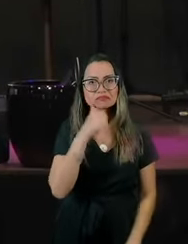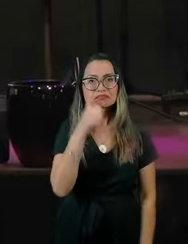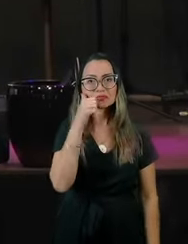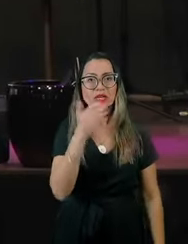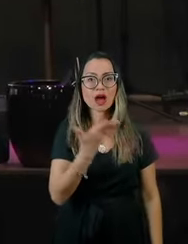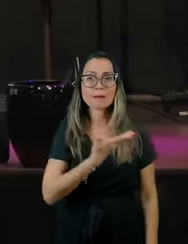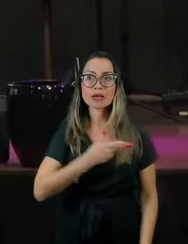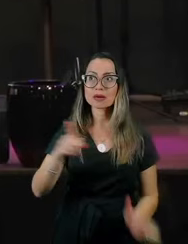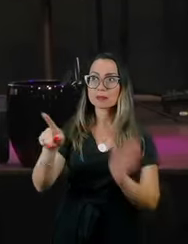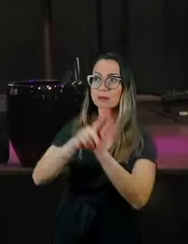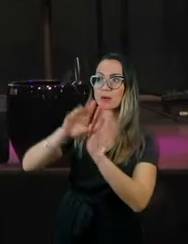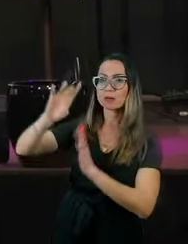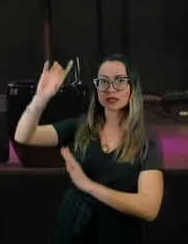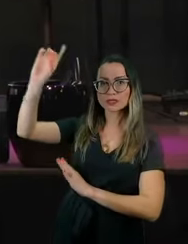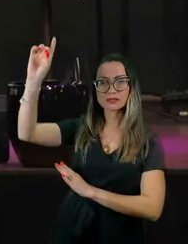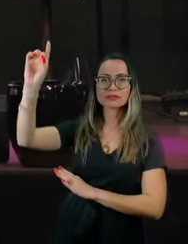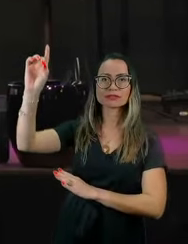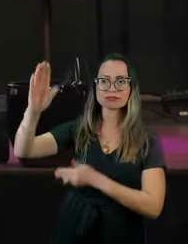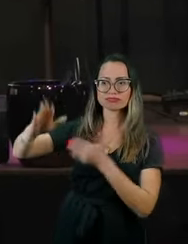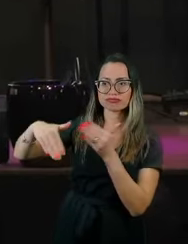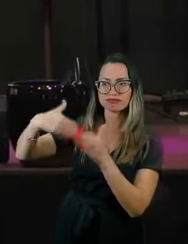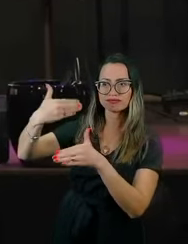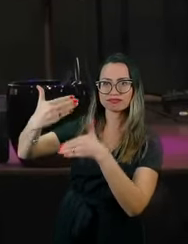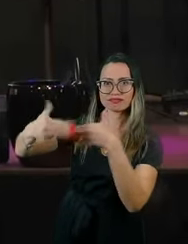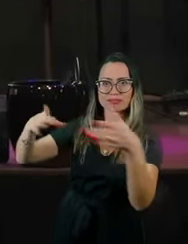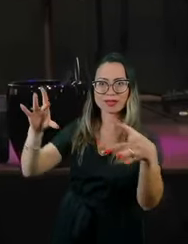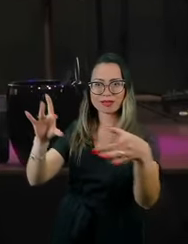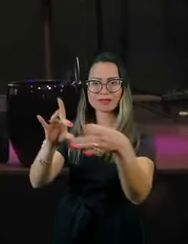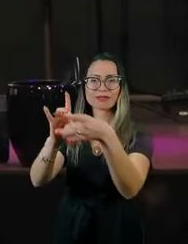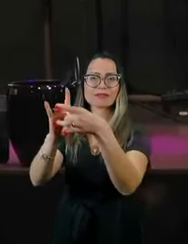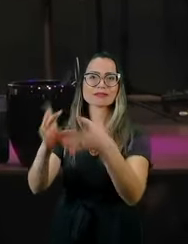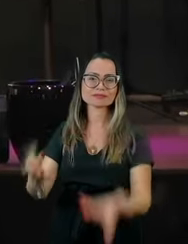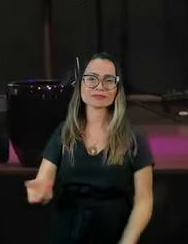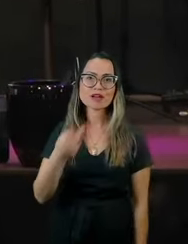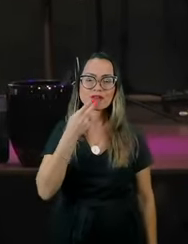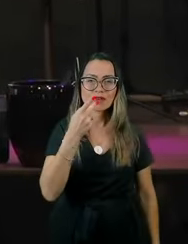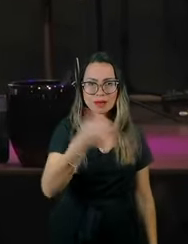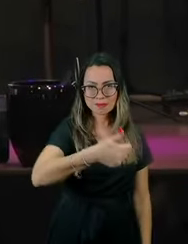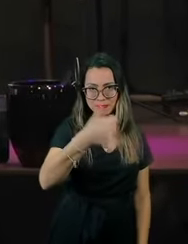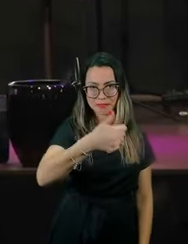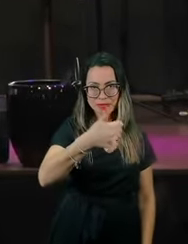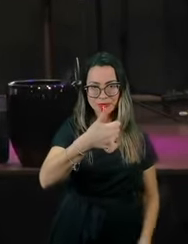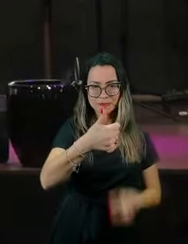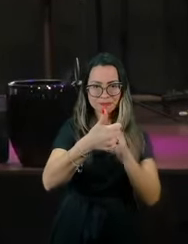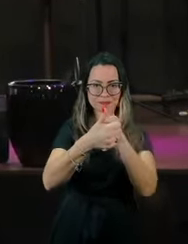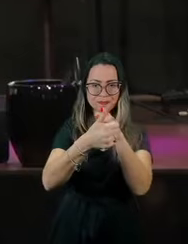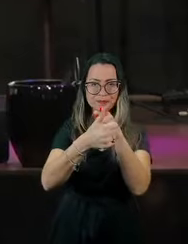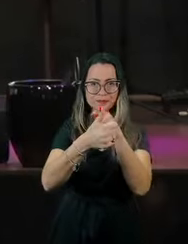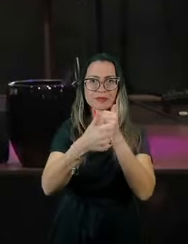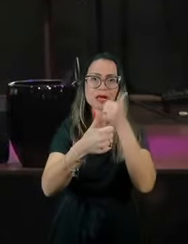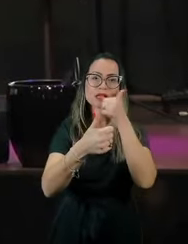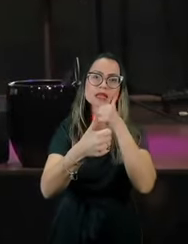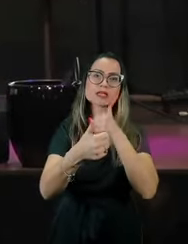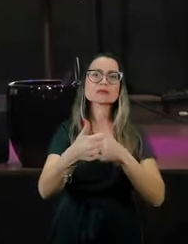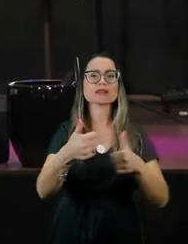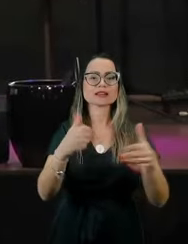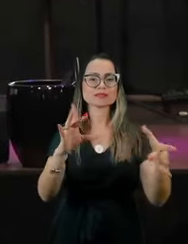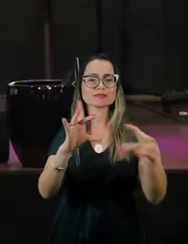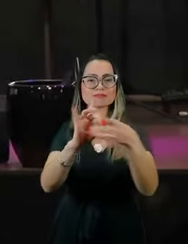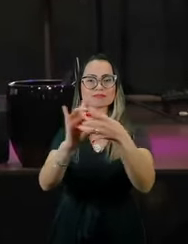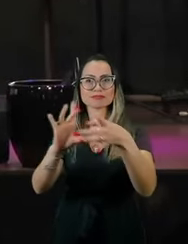conexão. Elas são muito necessárias. Eu vou falar primeiro das mulheres